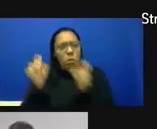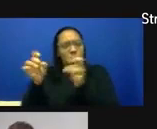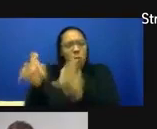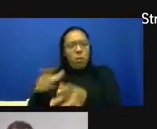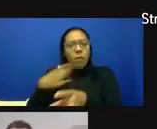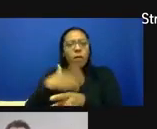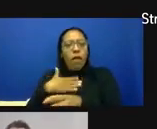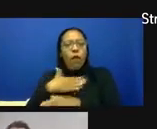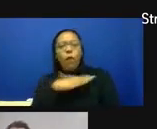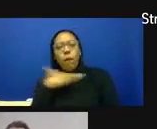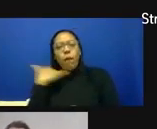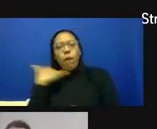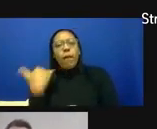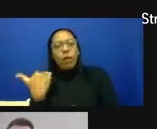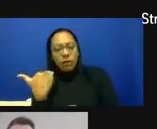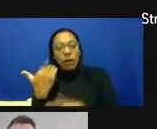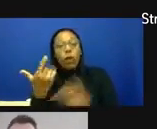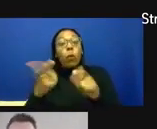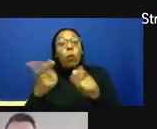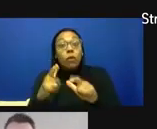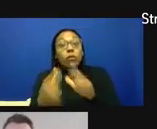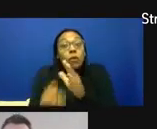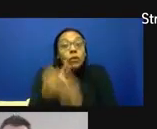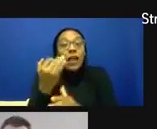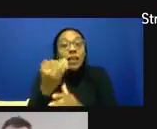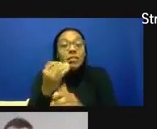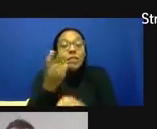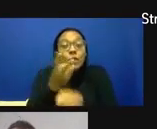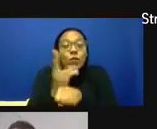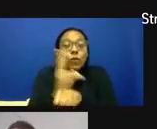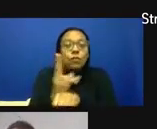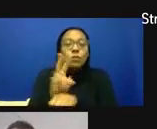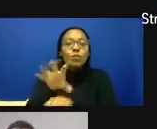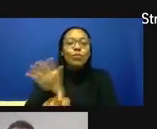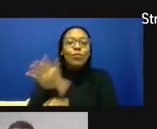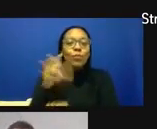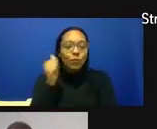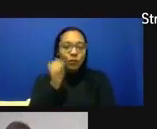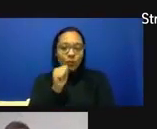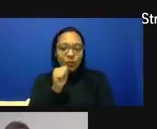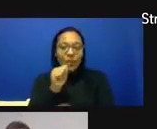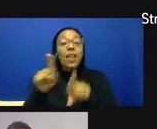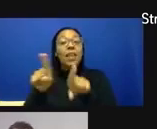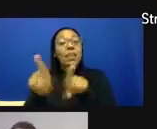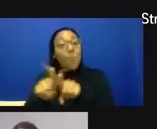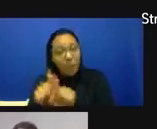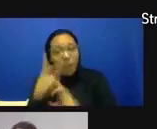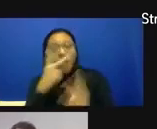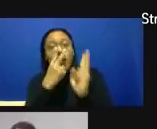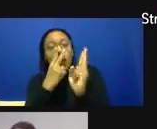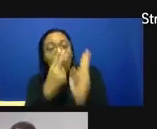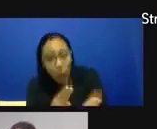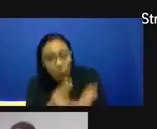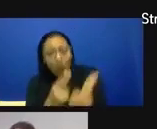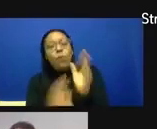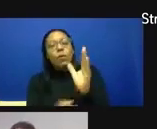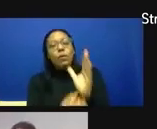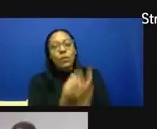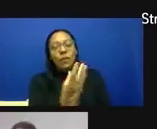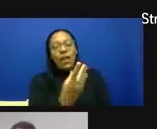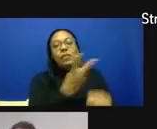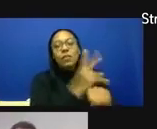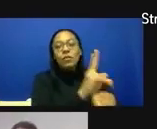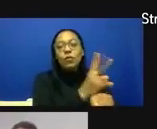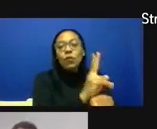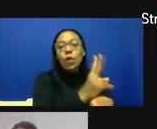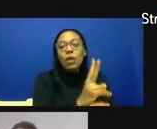praticante de violências contra a mulher, faz. Esse tipo de discurso aparece bastante. E há alguns outros componentes aí, né?